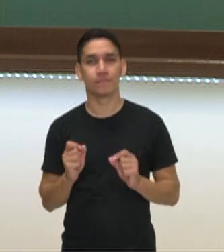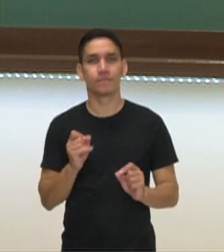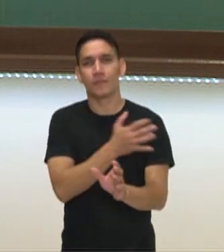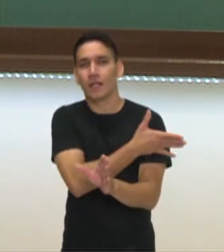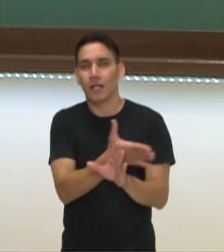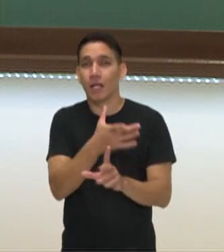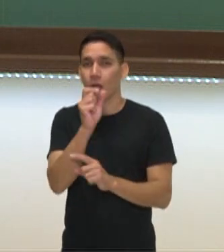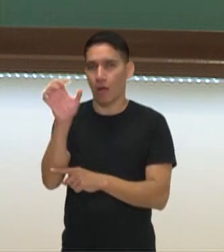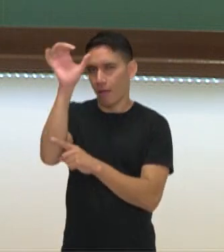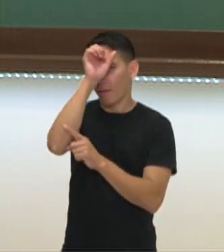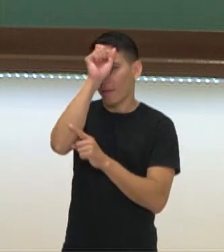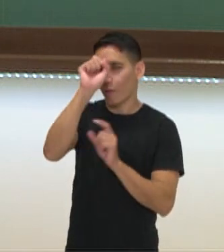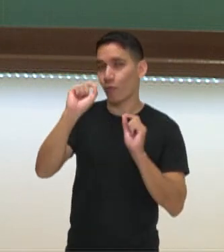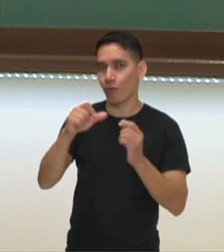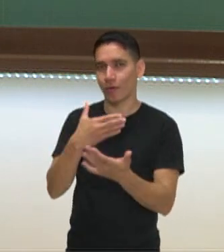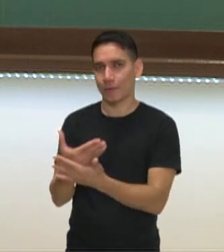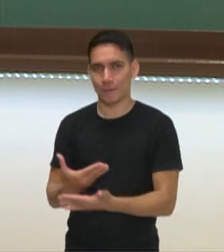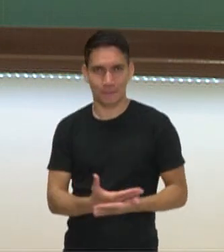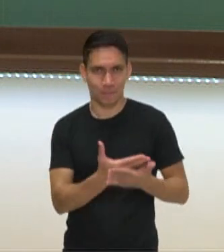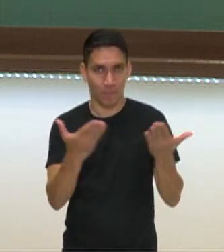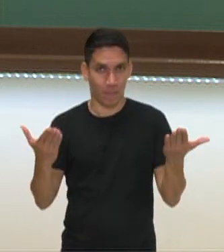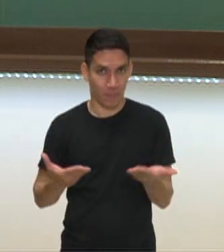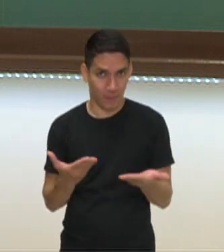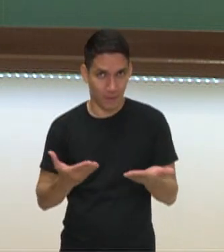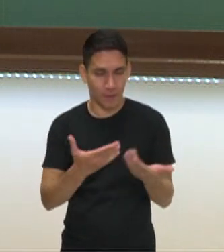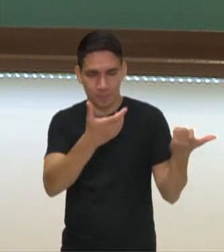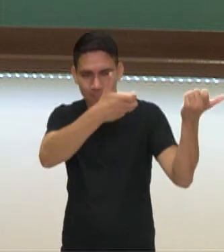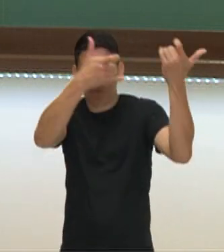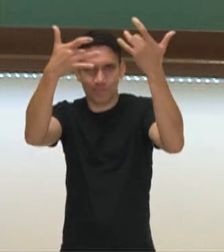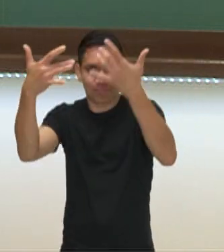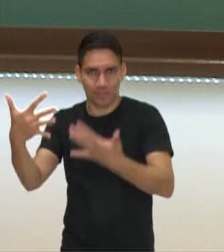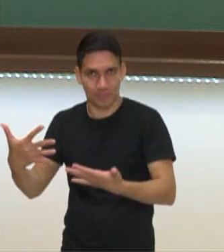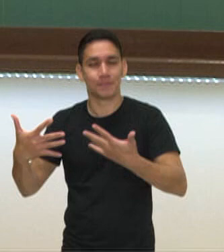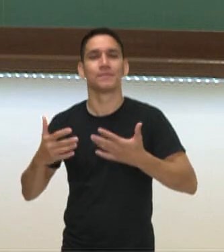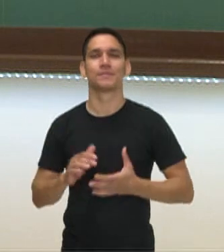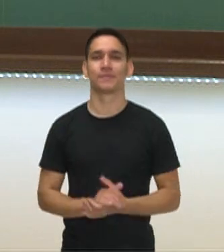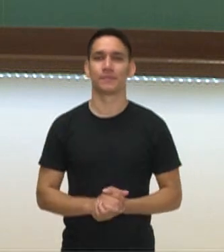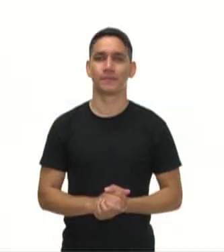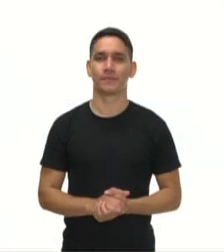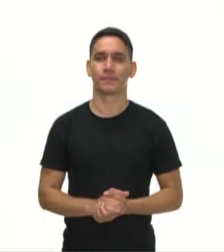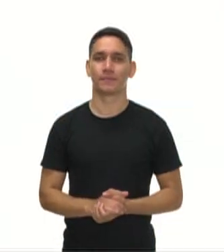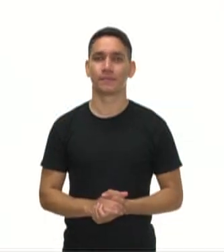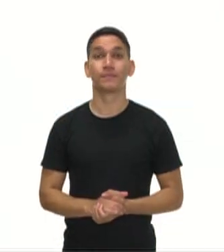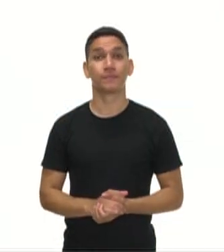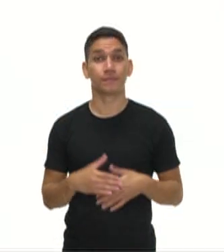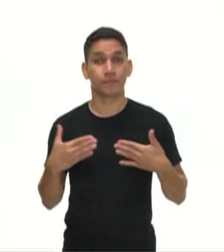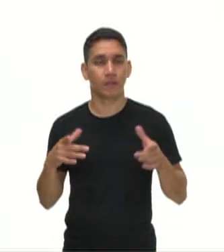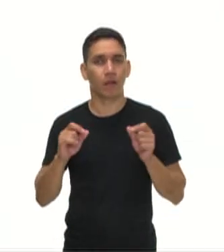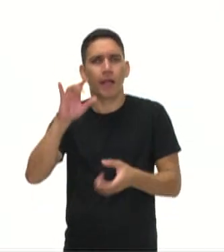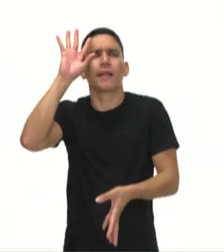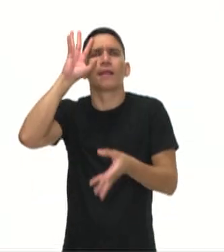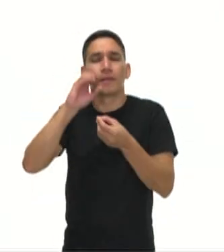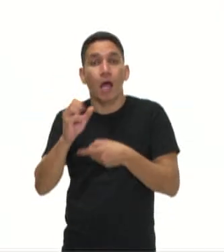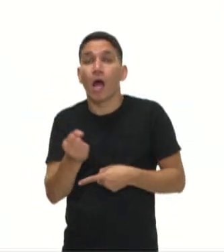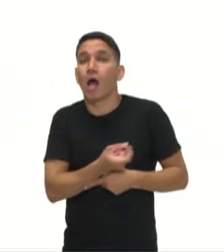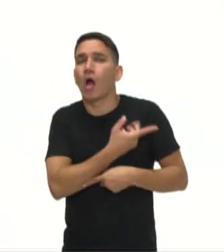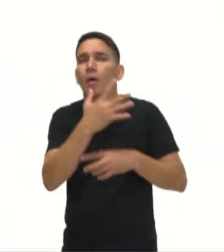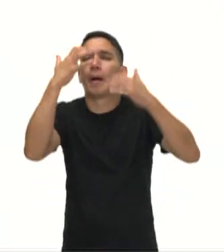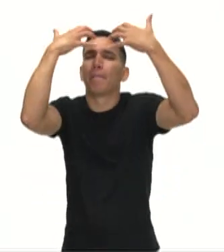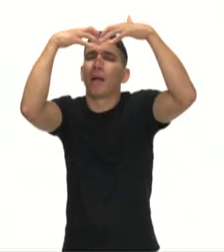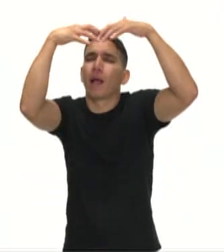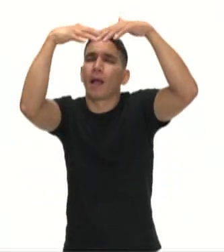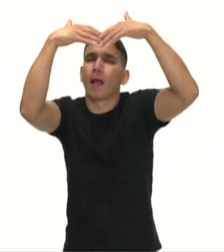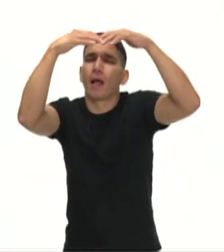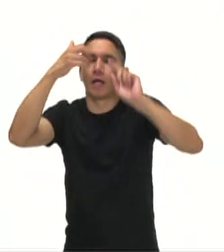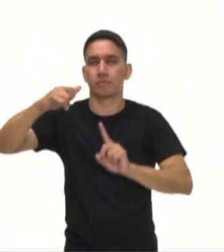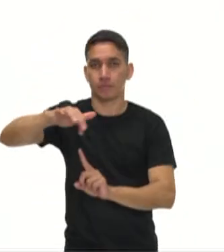Então, vamos fazer uma retomada, né, do que nós discutimos aqui nesse vídeo. Então, nós entendemos algumas reflexões